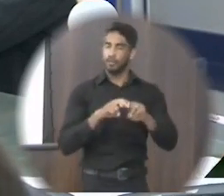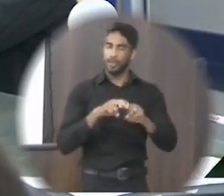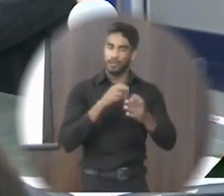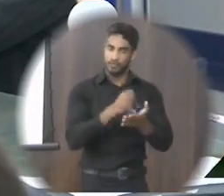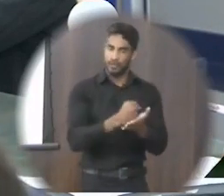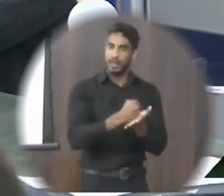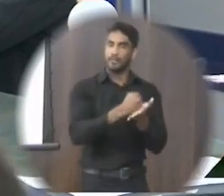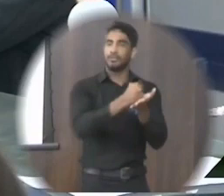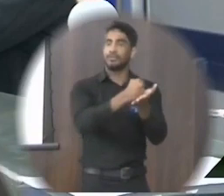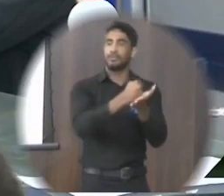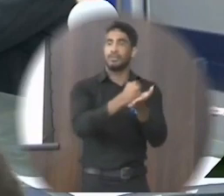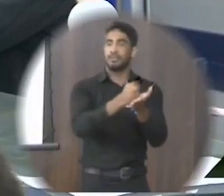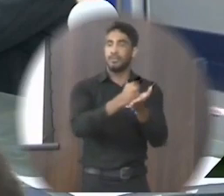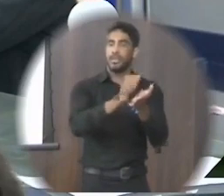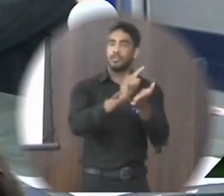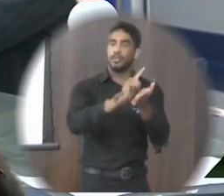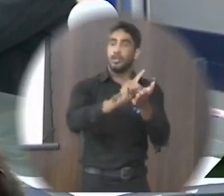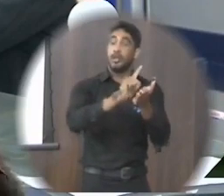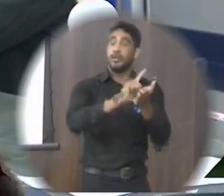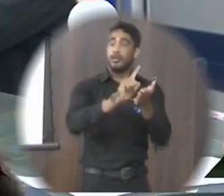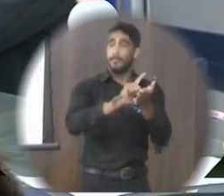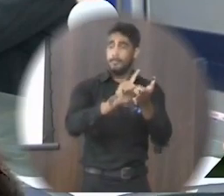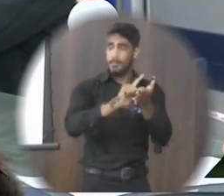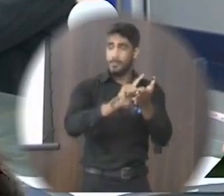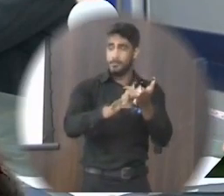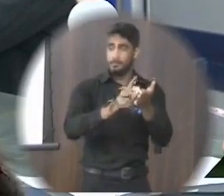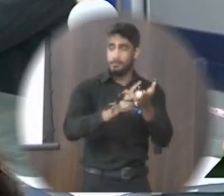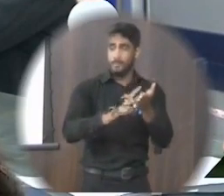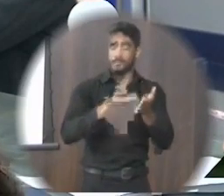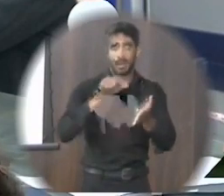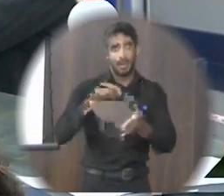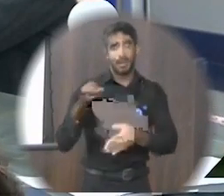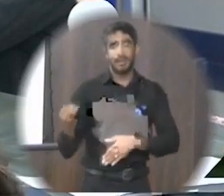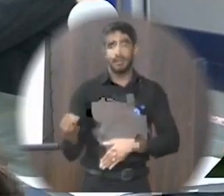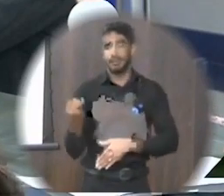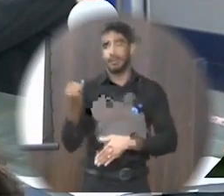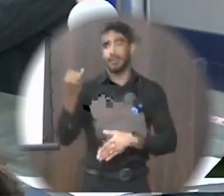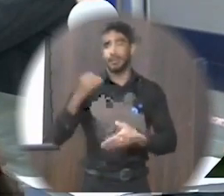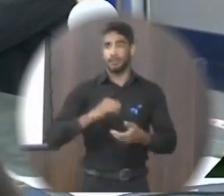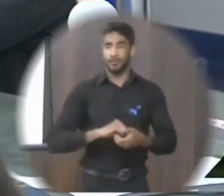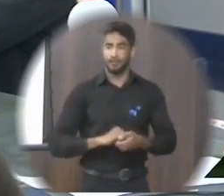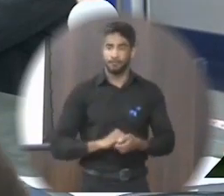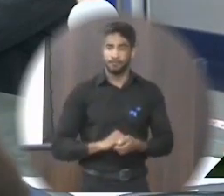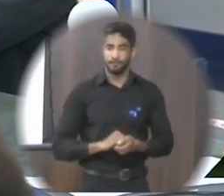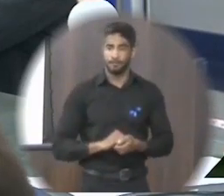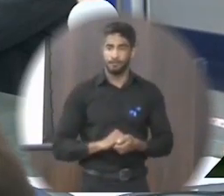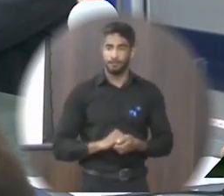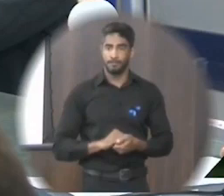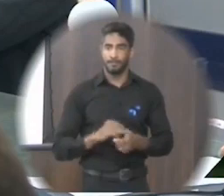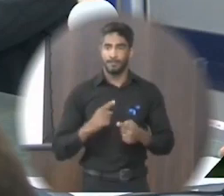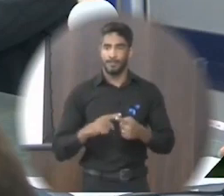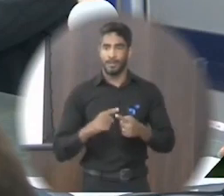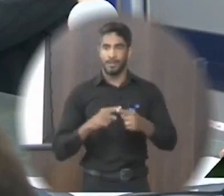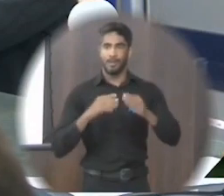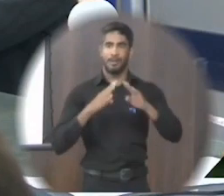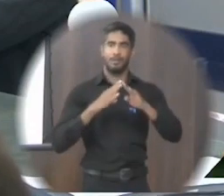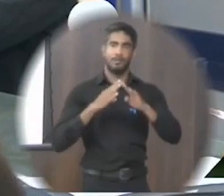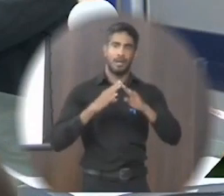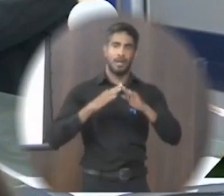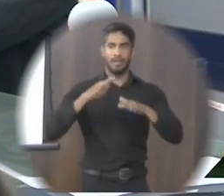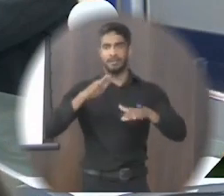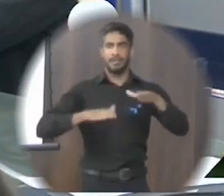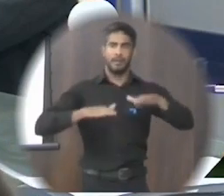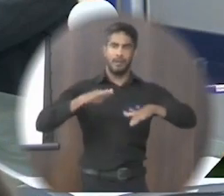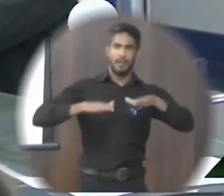sustentabilidade da limpeza é muito importante. Porque em apenas uma casa produz